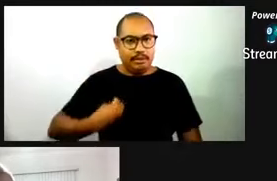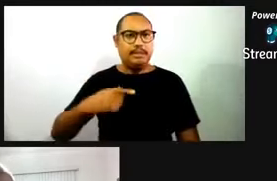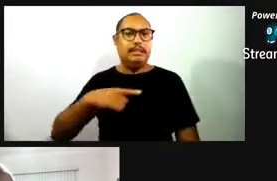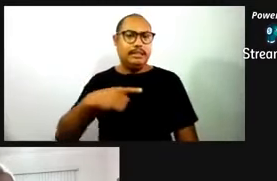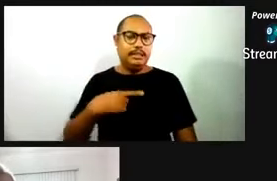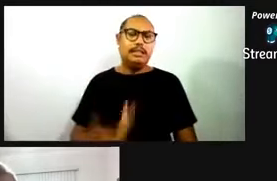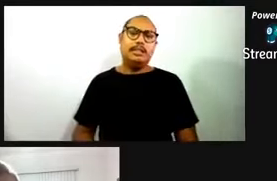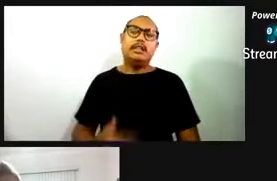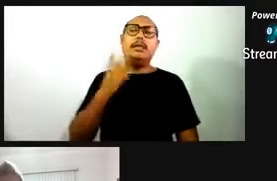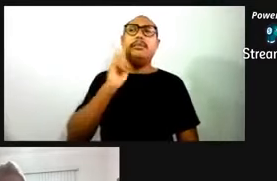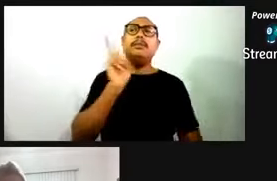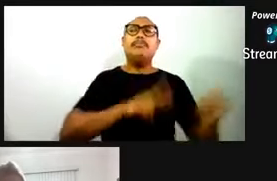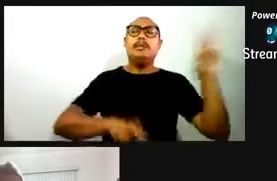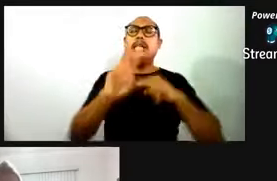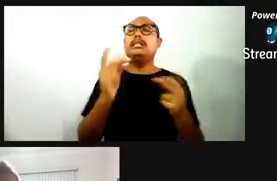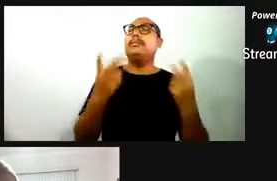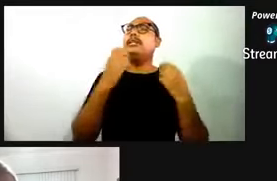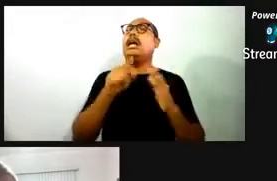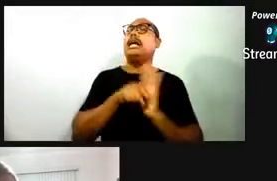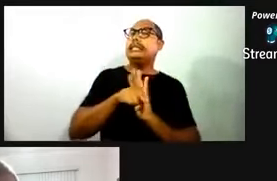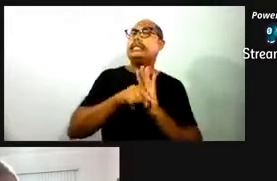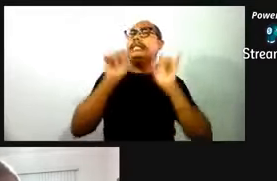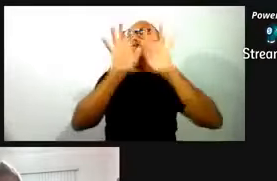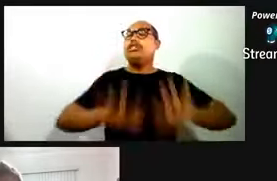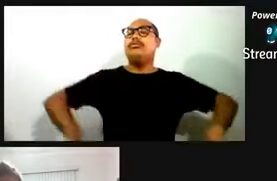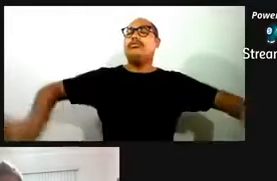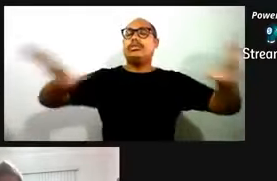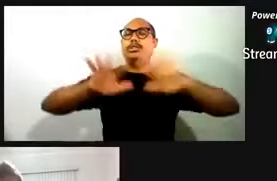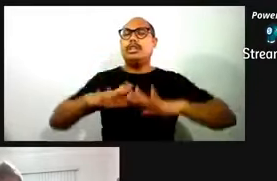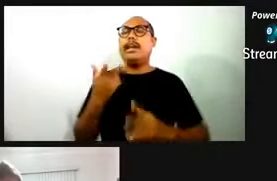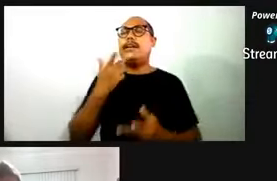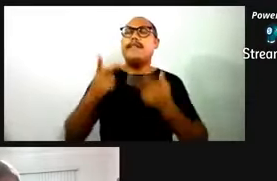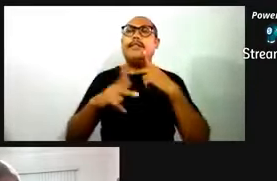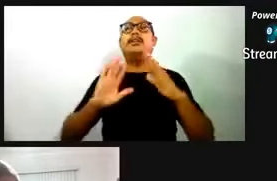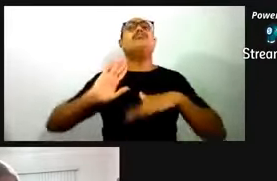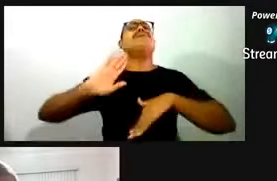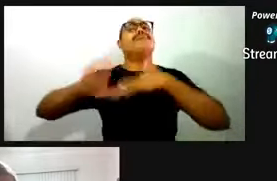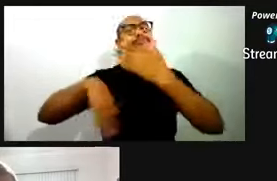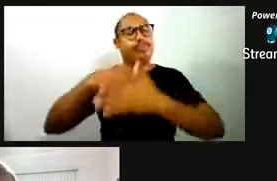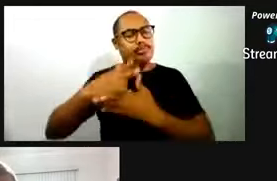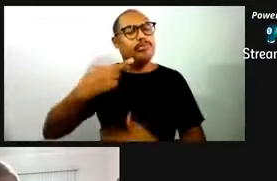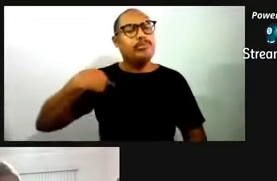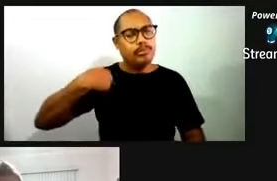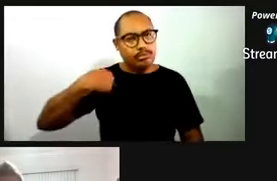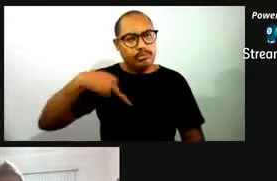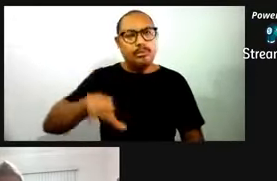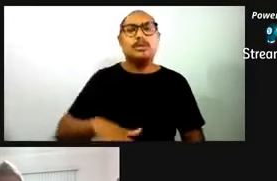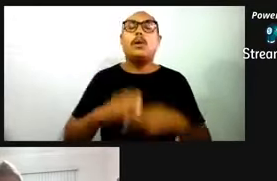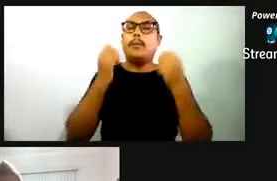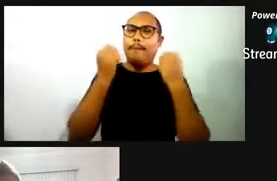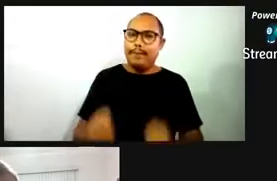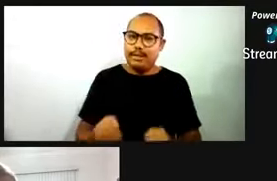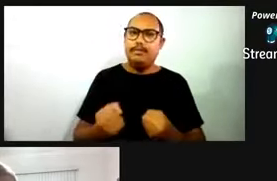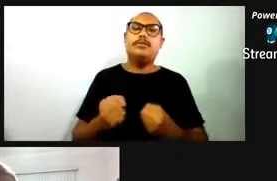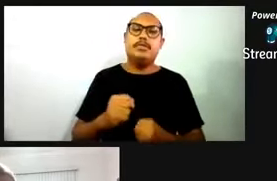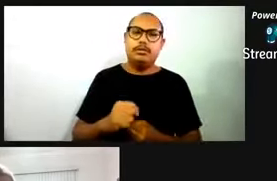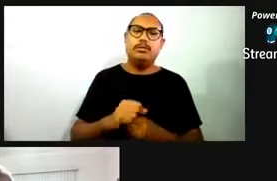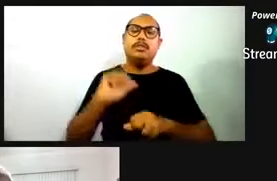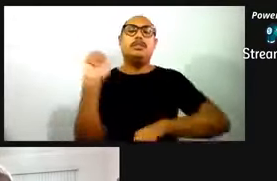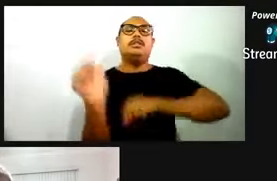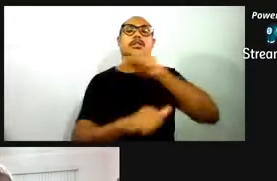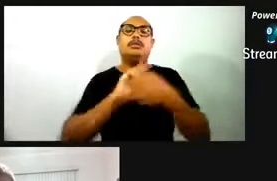de fora, falando, analisando o panorama geral, eu diria que a tendência é muito mais, o peso está muito mais forte na